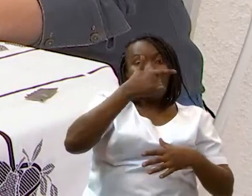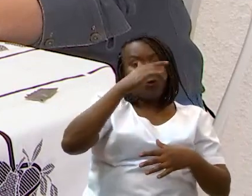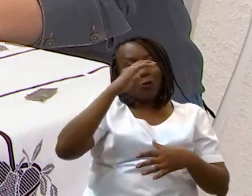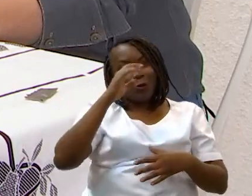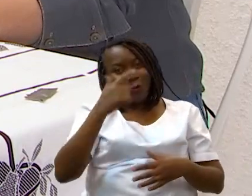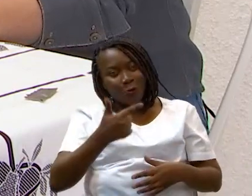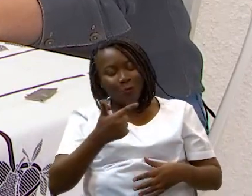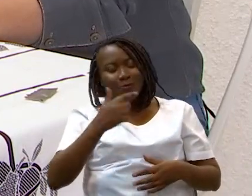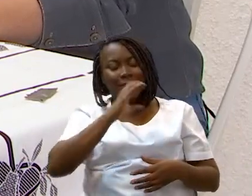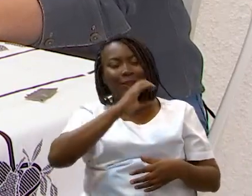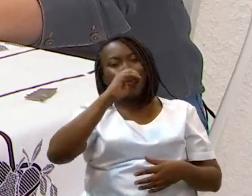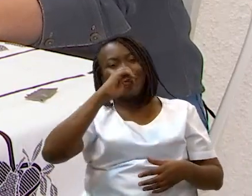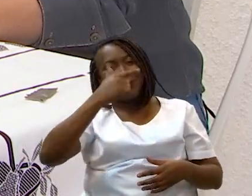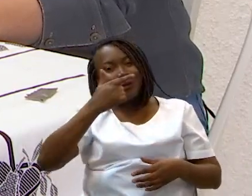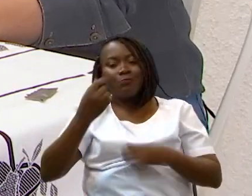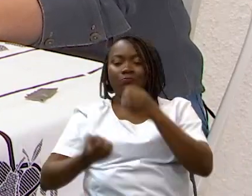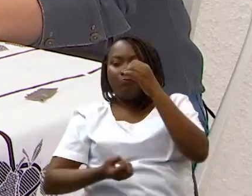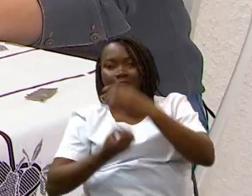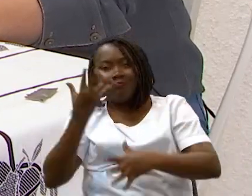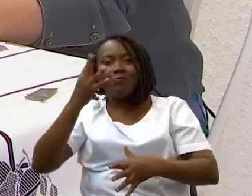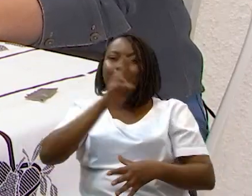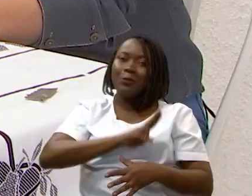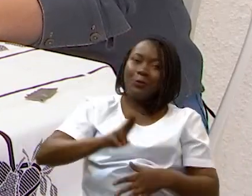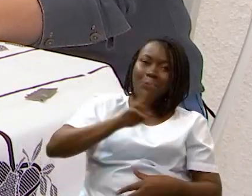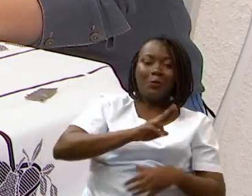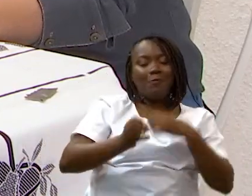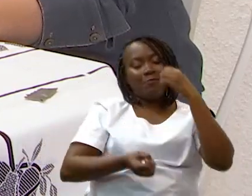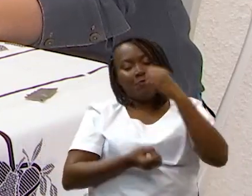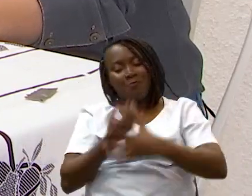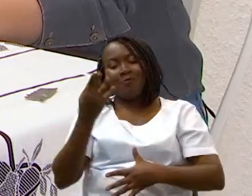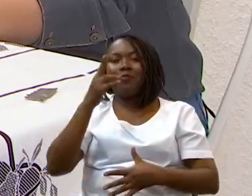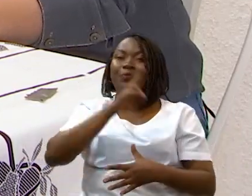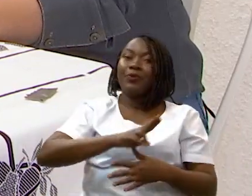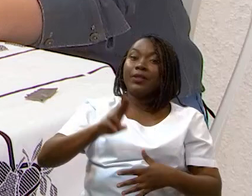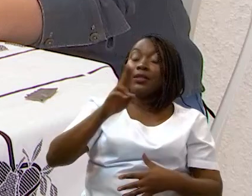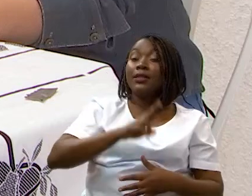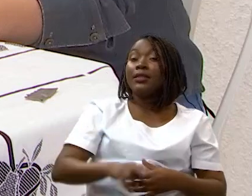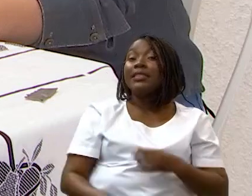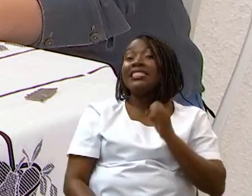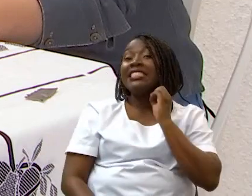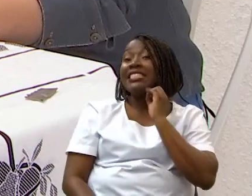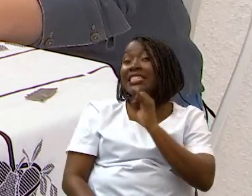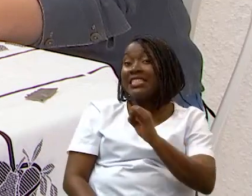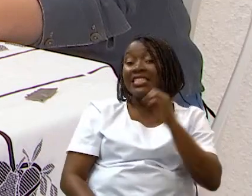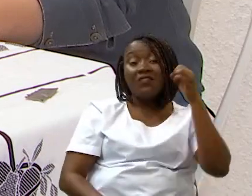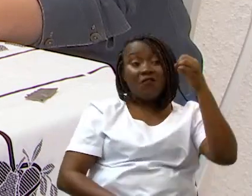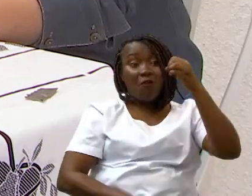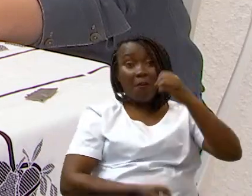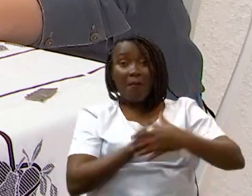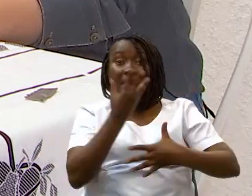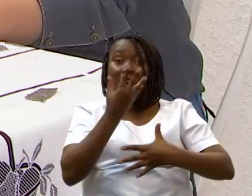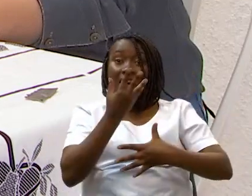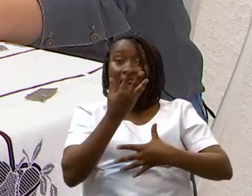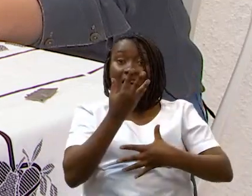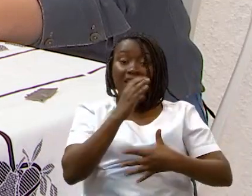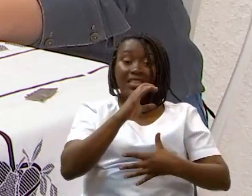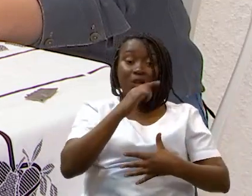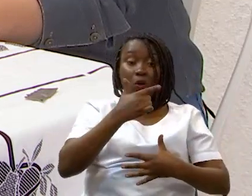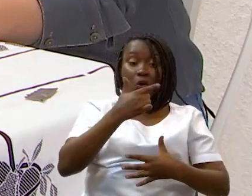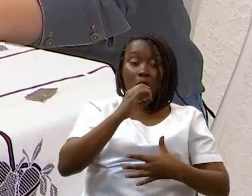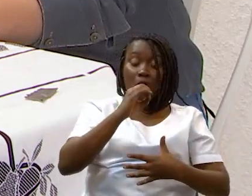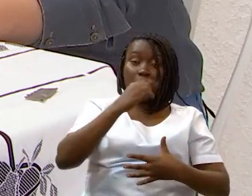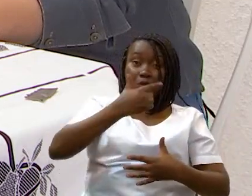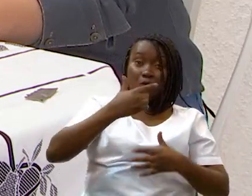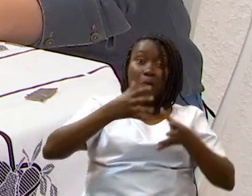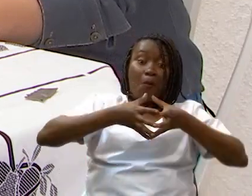CO2, consome CO2, forma e consome, tá? Então, se essa formação de CO2 é